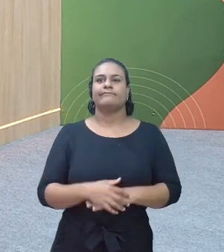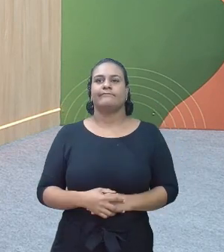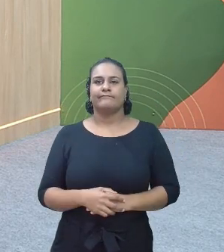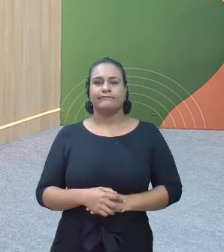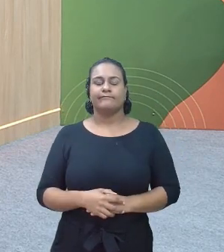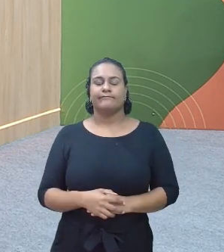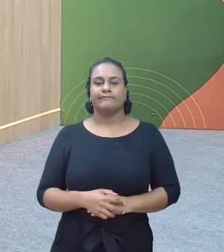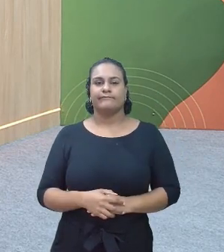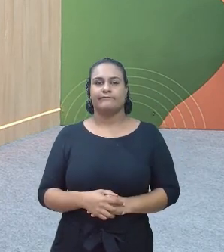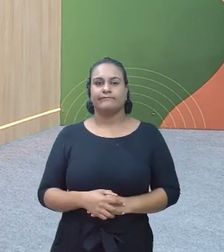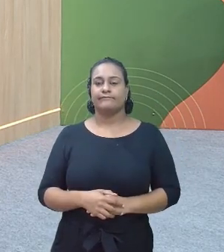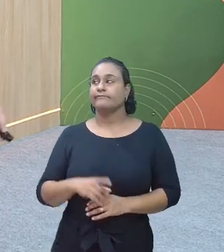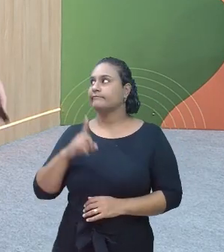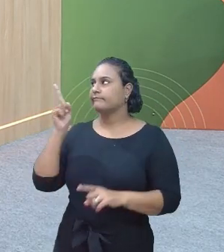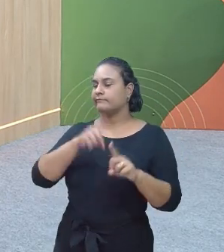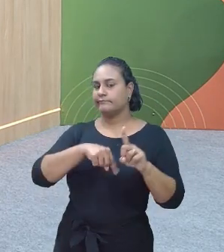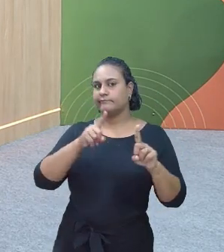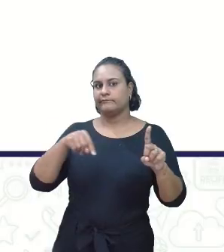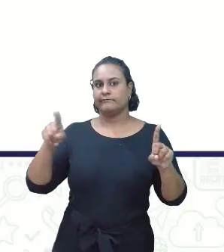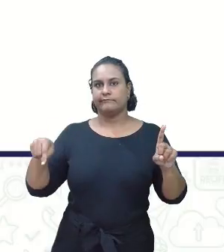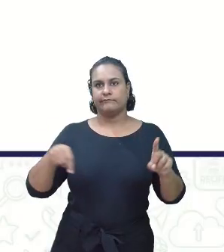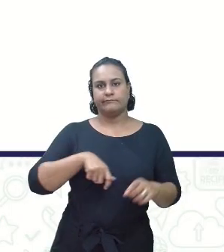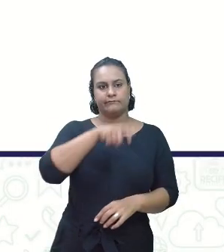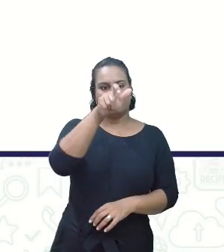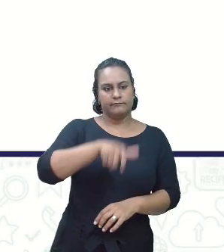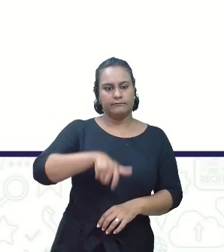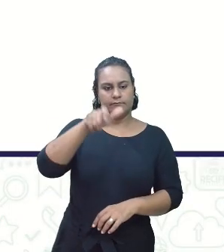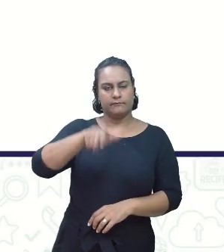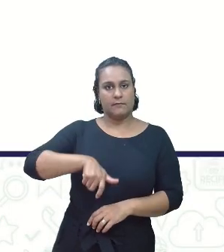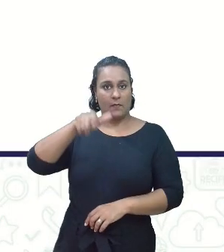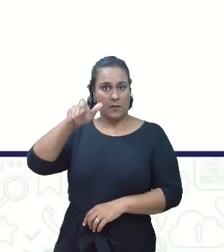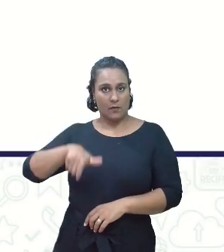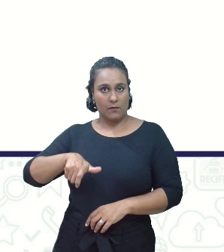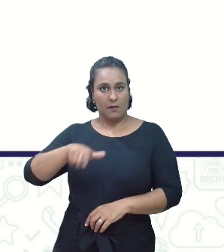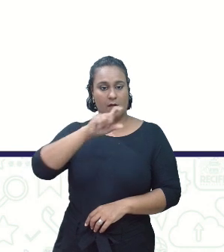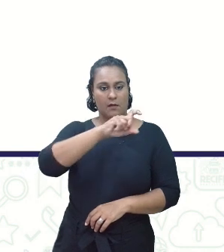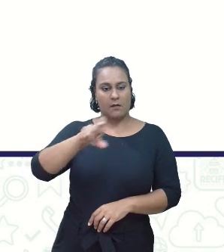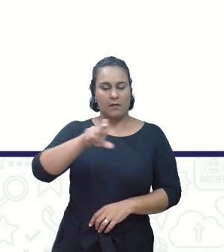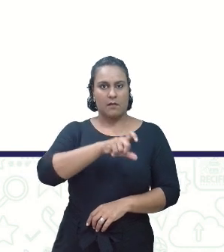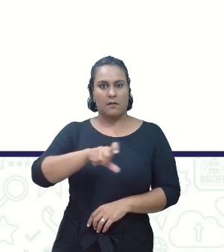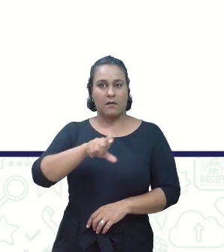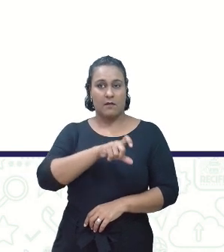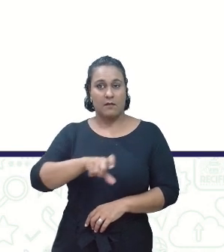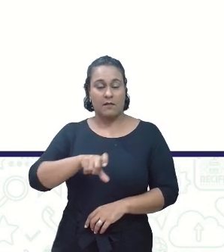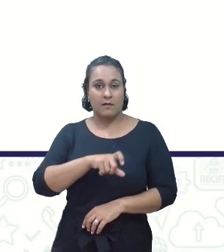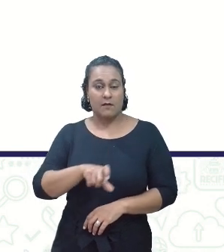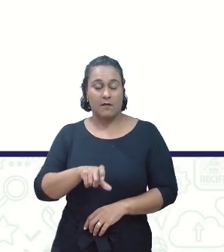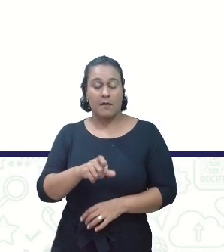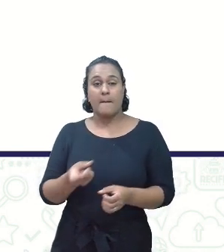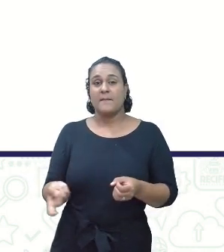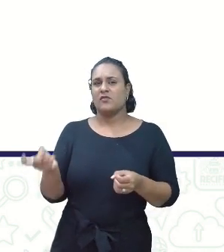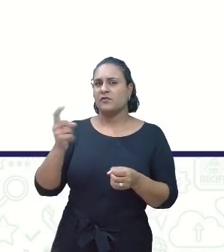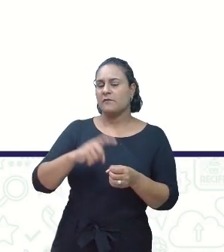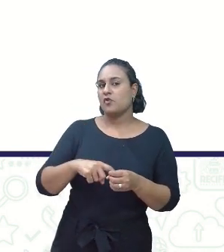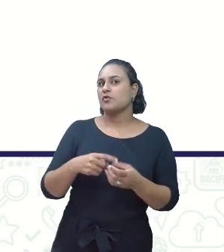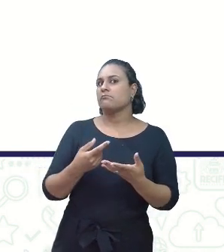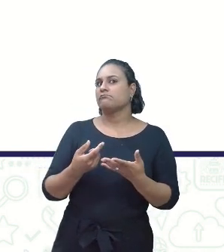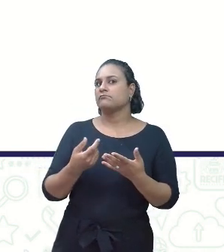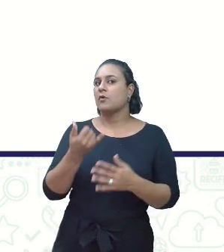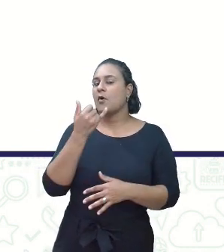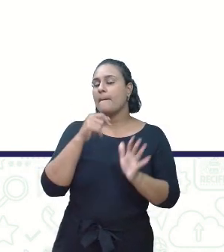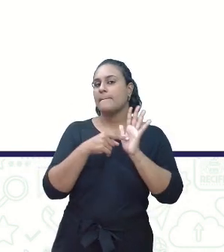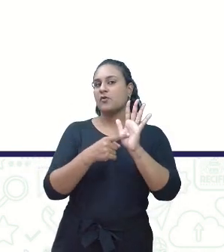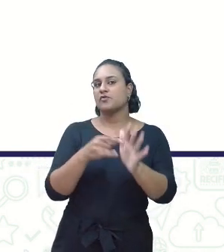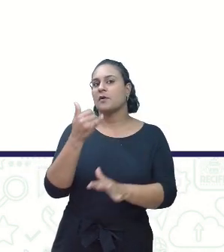E aí, ó, gráfico de colunas e gráfico de barras. Falei agora há pouco, acabei me antecipando, mas a gente volta aqui com um exemplo. Essa